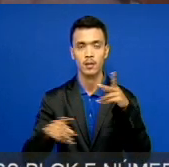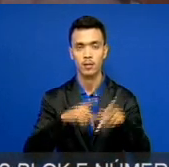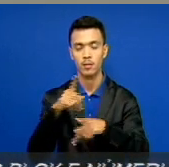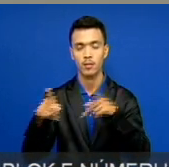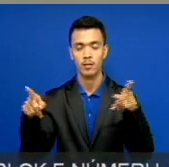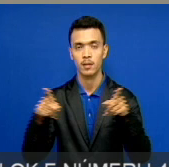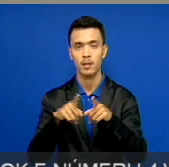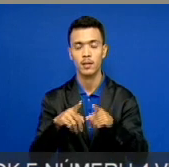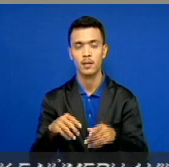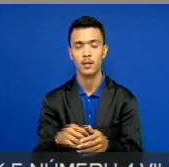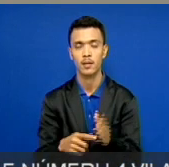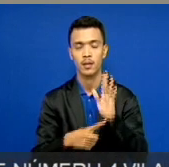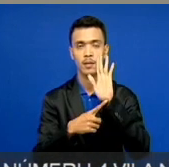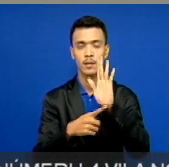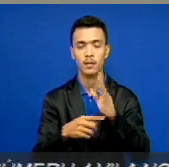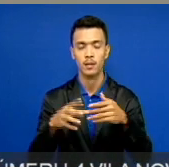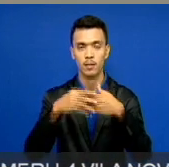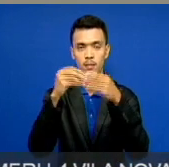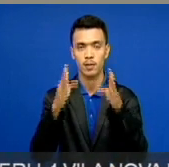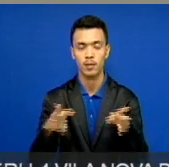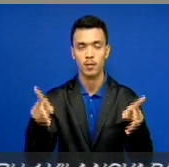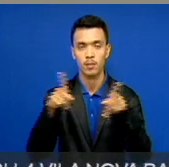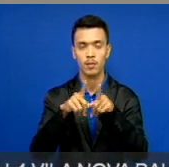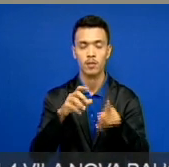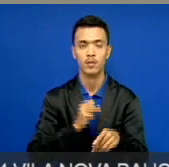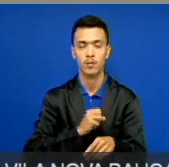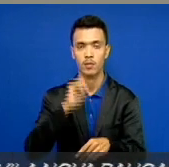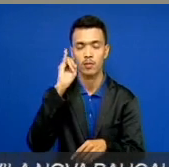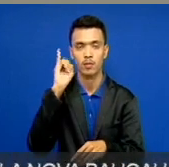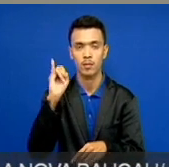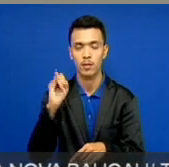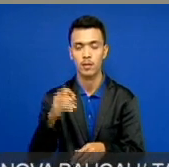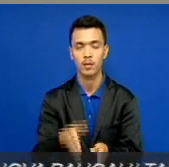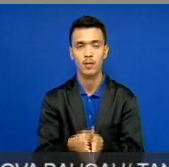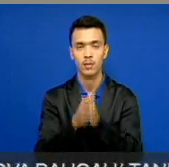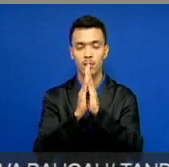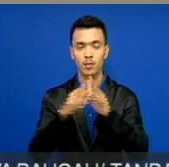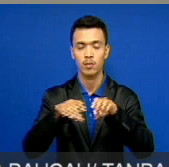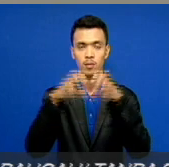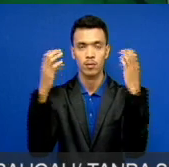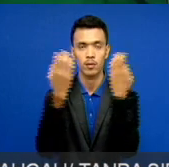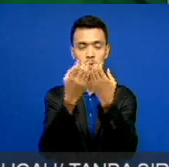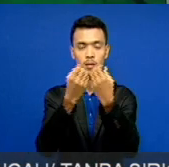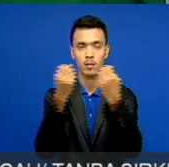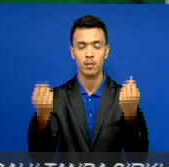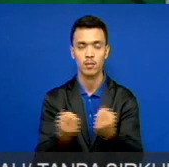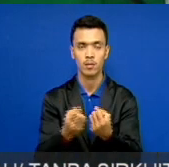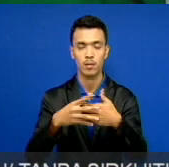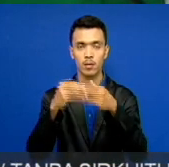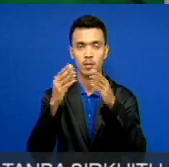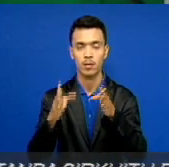comunidade. Representa administrador posto suai Lucino Durrego Husuba Conselho Suku no